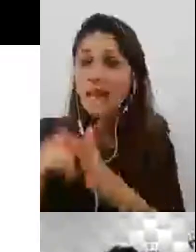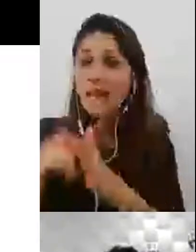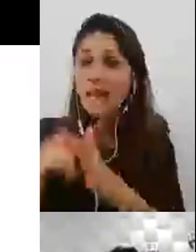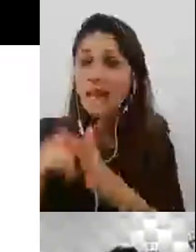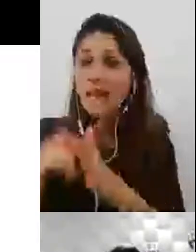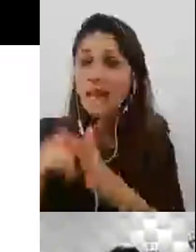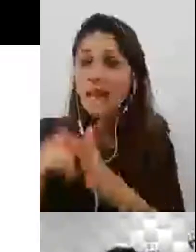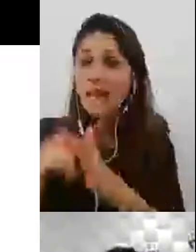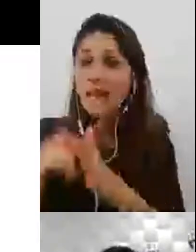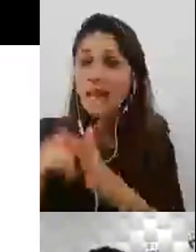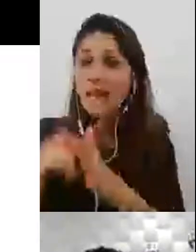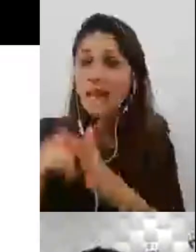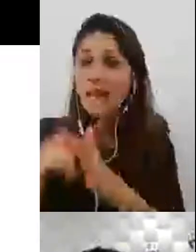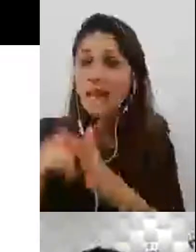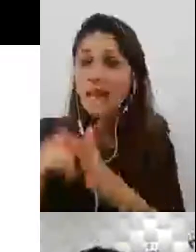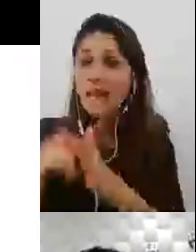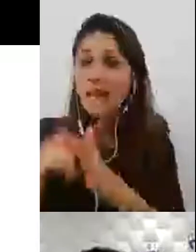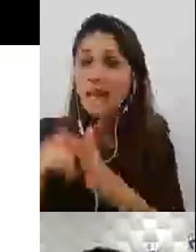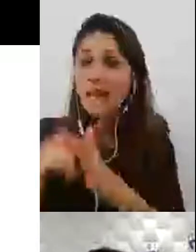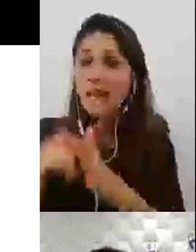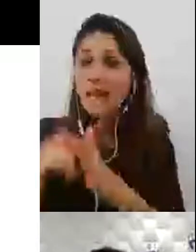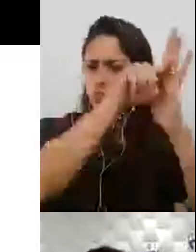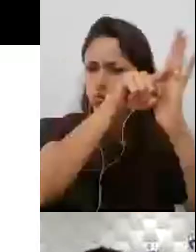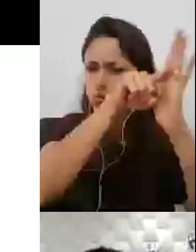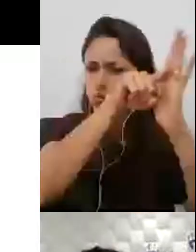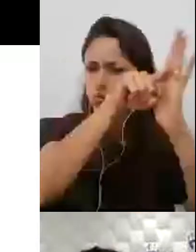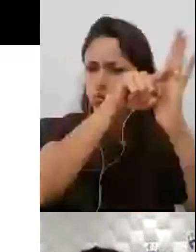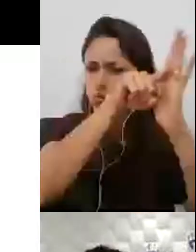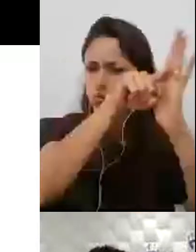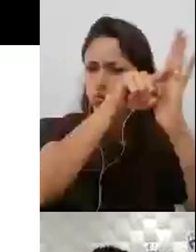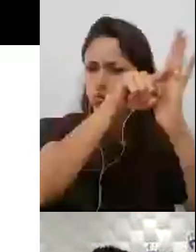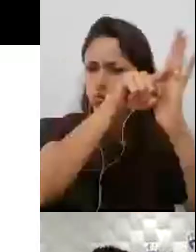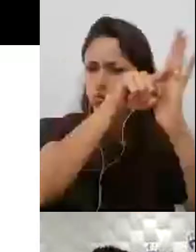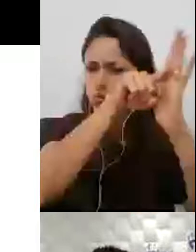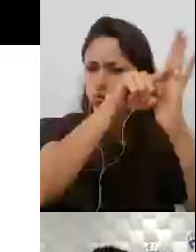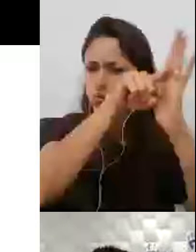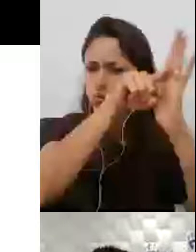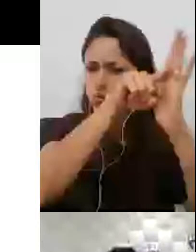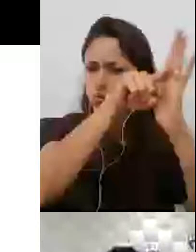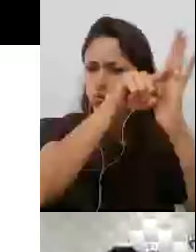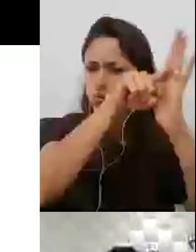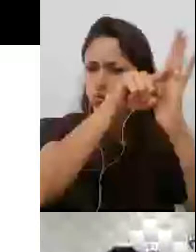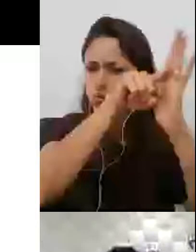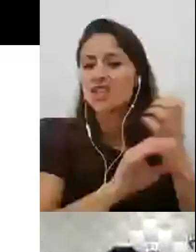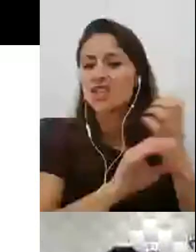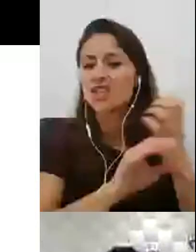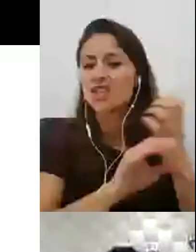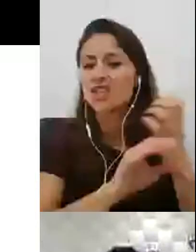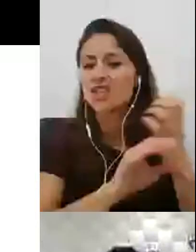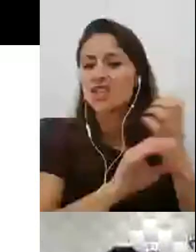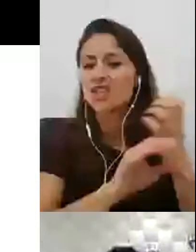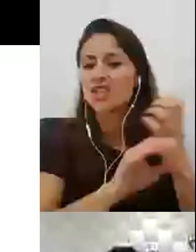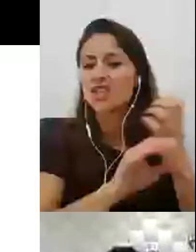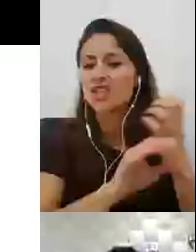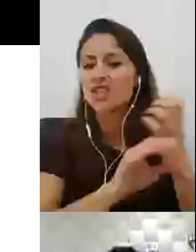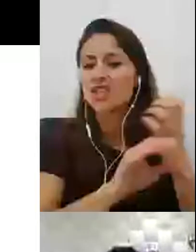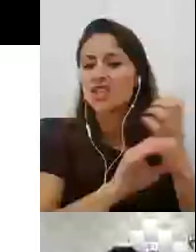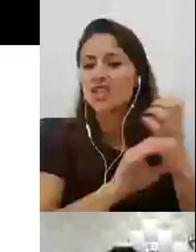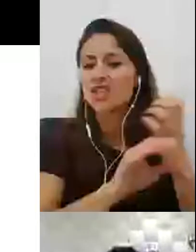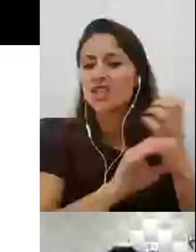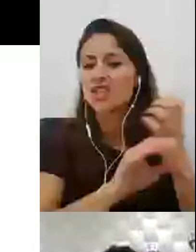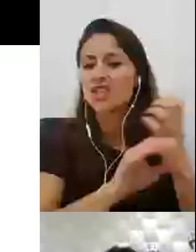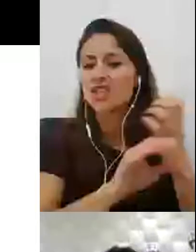melhore o nosso processo, nossa parte de engenharia, para que a gente coloque isso para os nossos